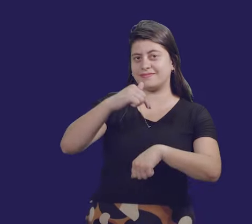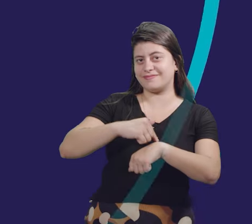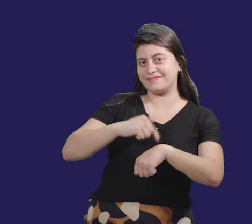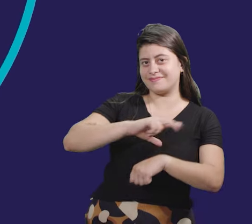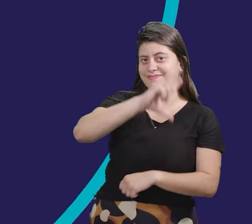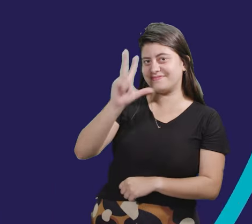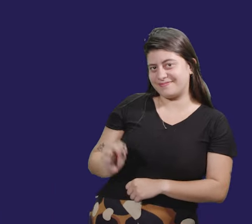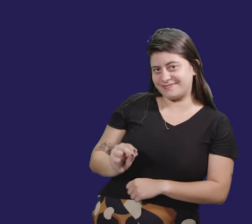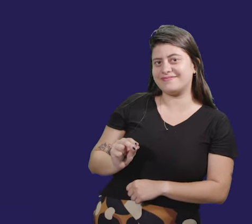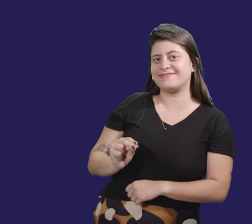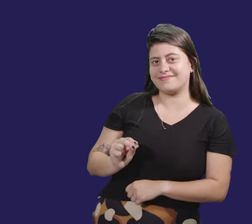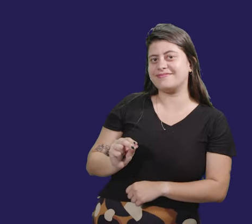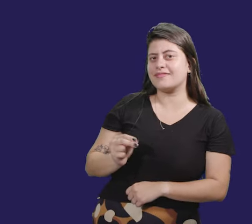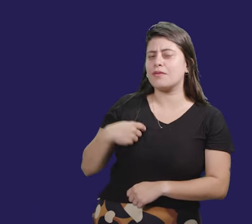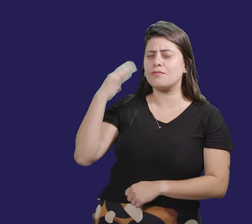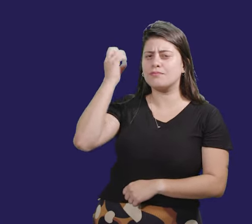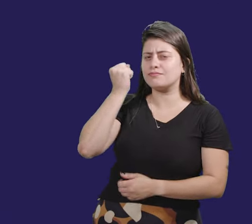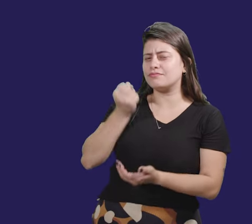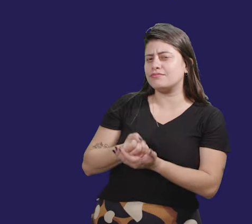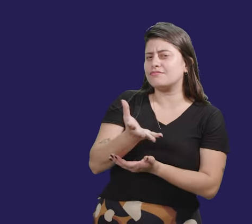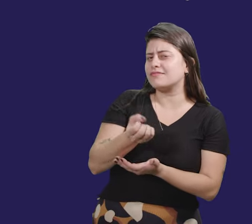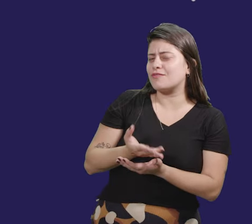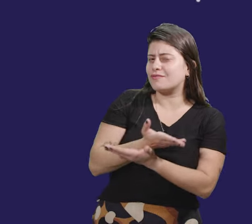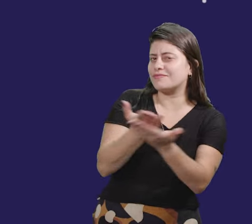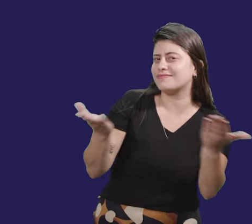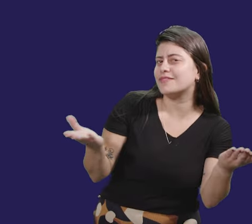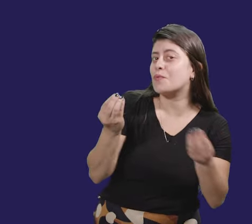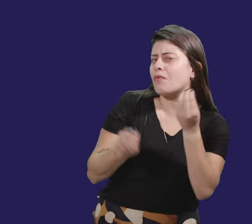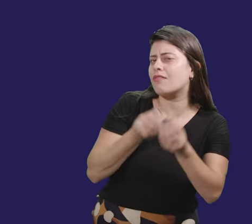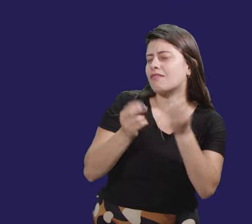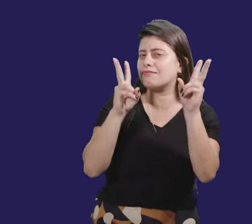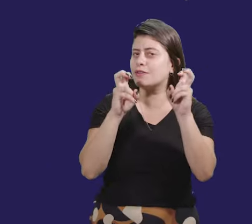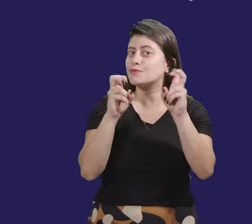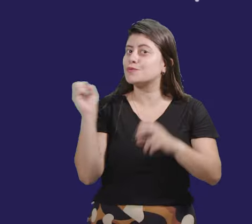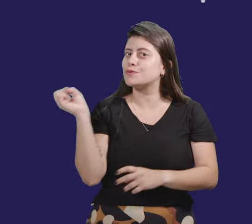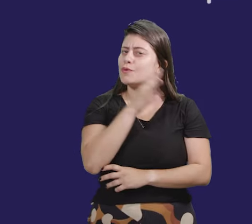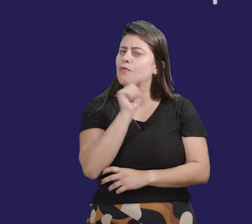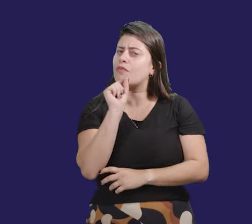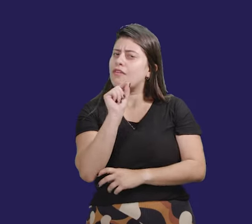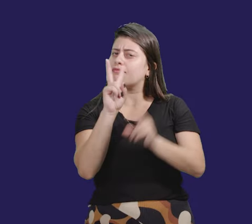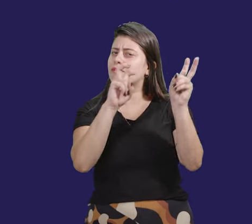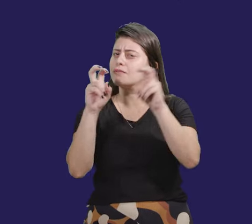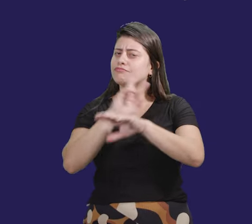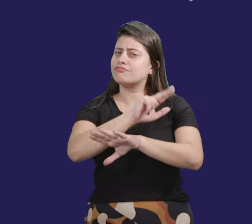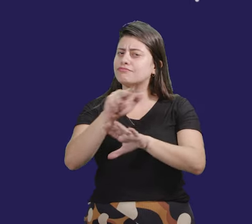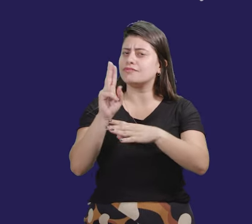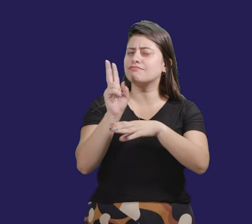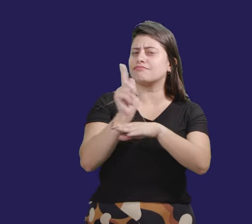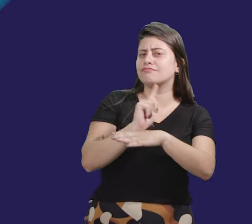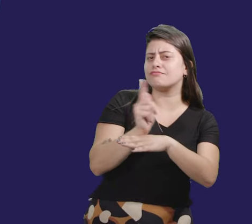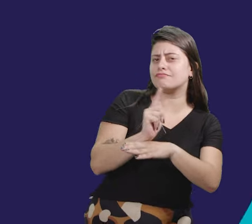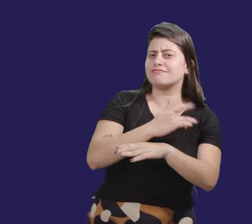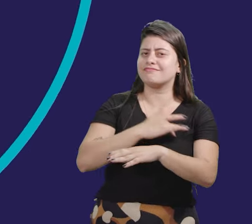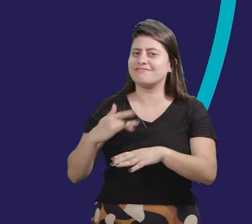Momento Senac, um podcast que chega até você com assuntos atuais sobre gestão, saúde, gastronomia,